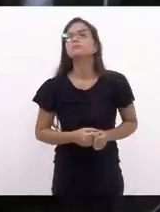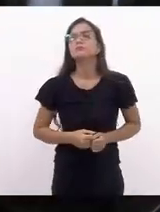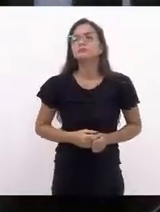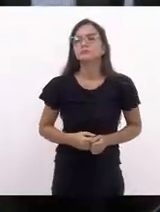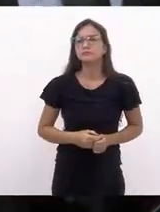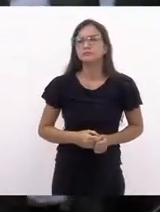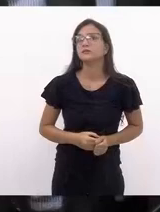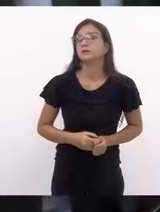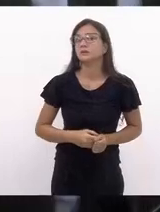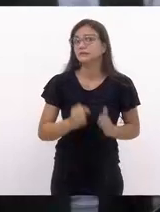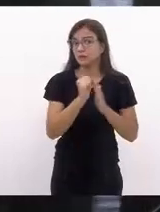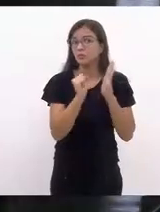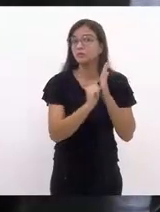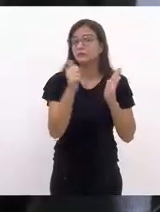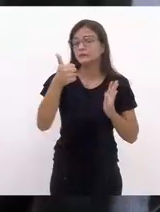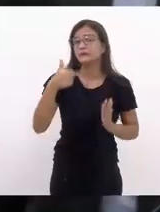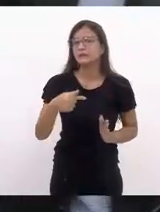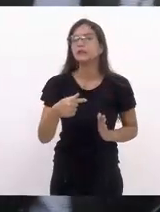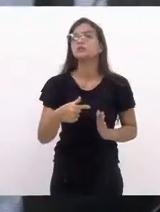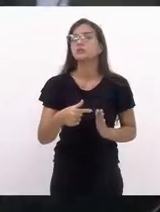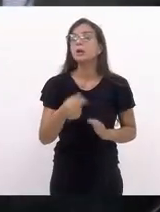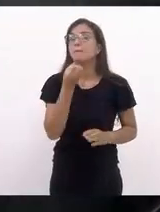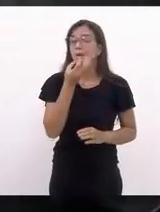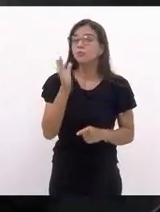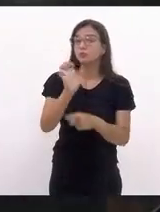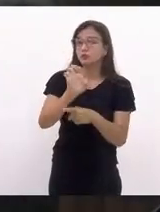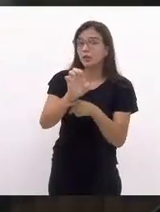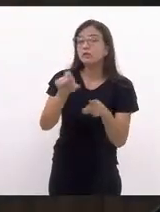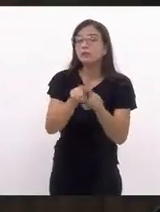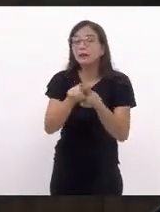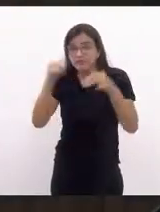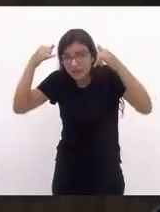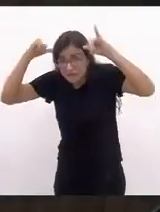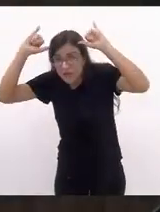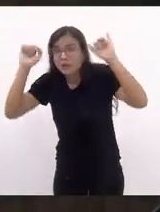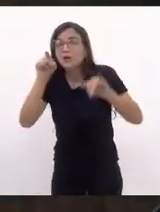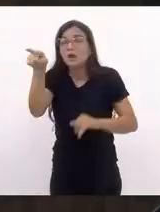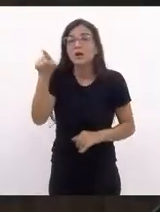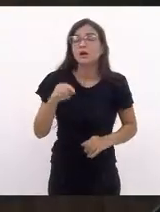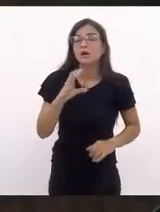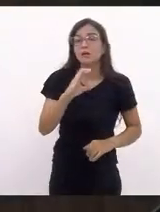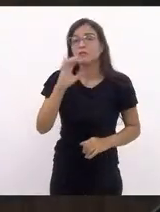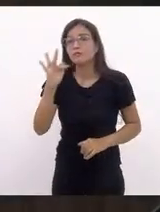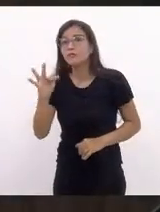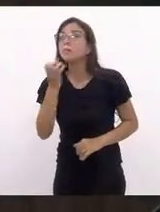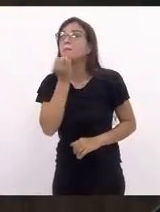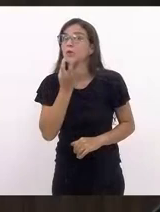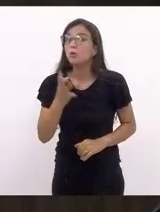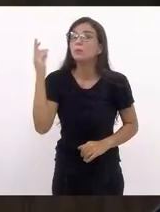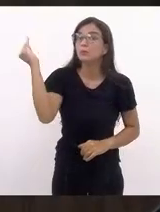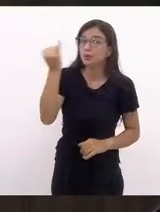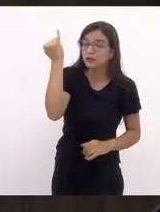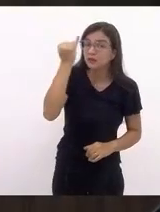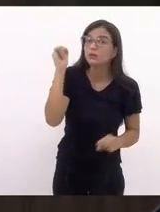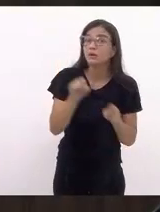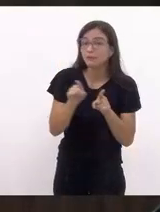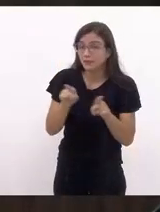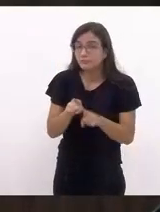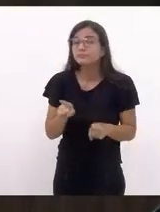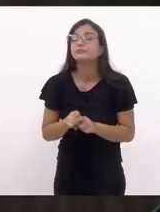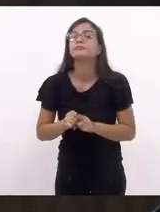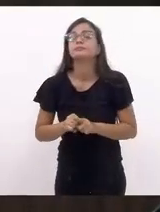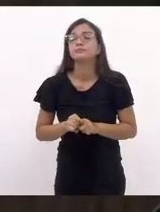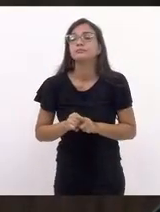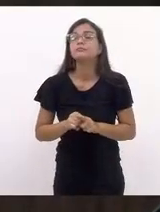é da do estado como todo tem a questão da fazenda em Cabo Frio que é um sítio histórico importante também que inclusive tem esse